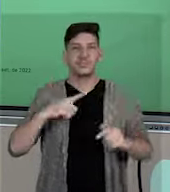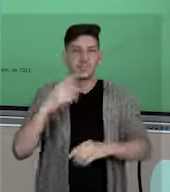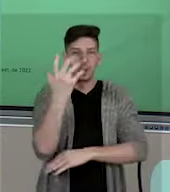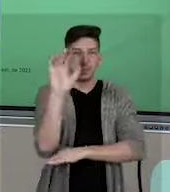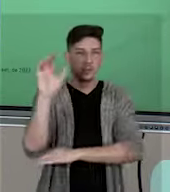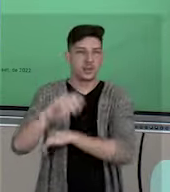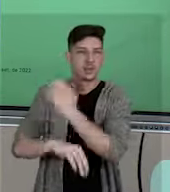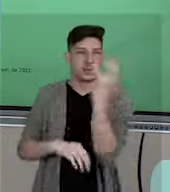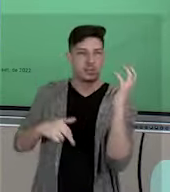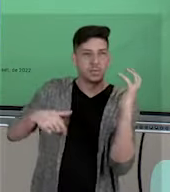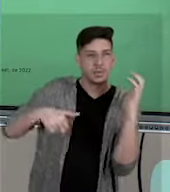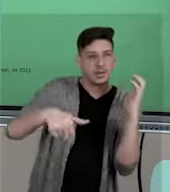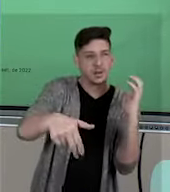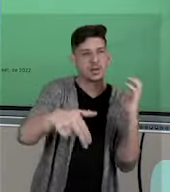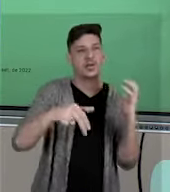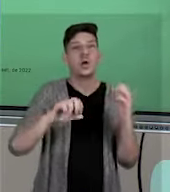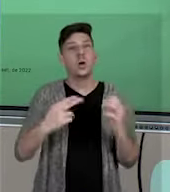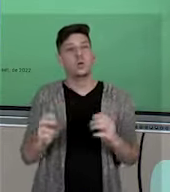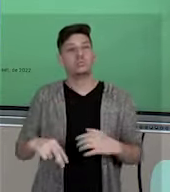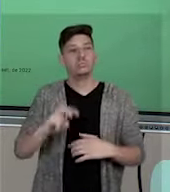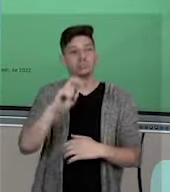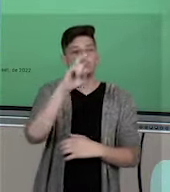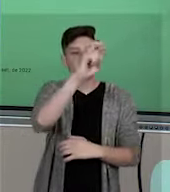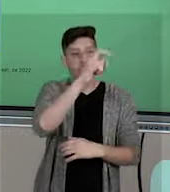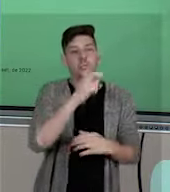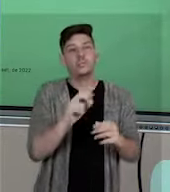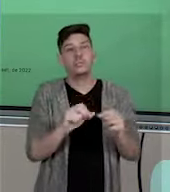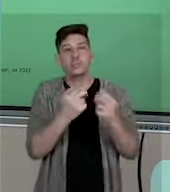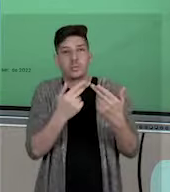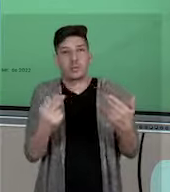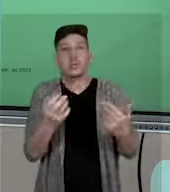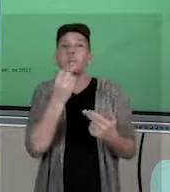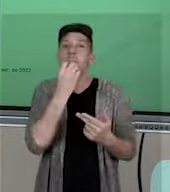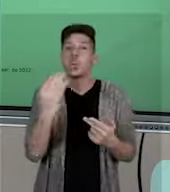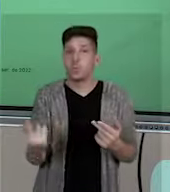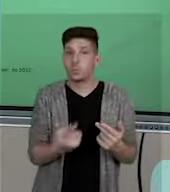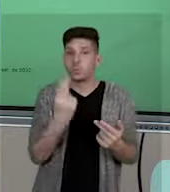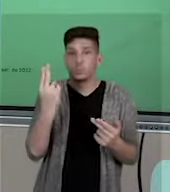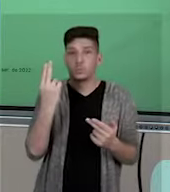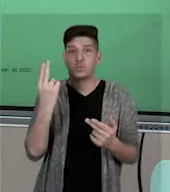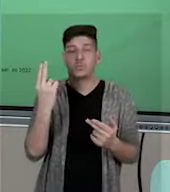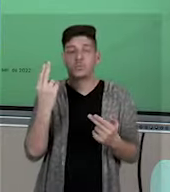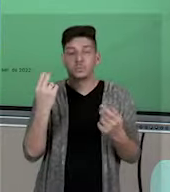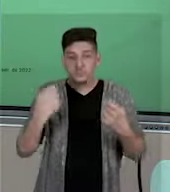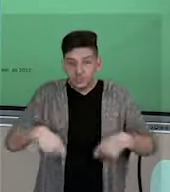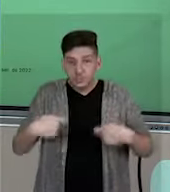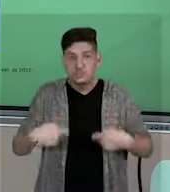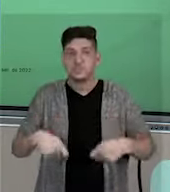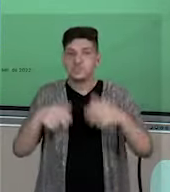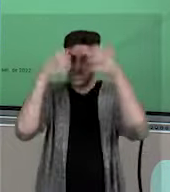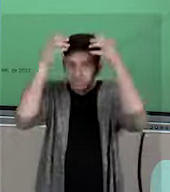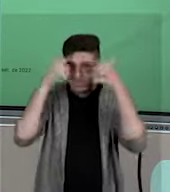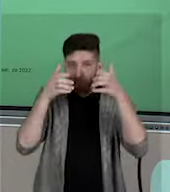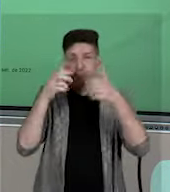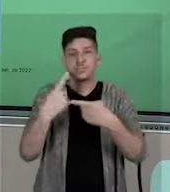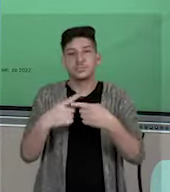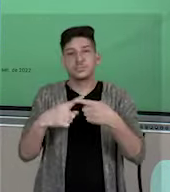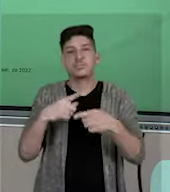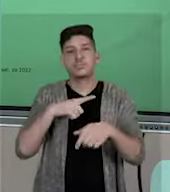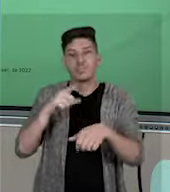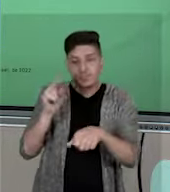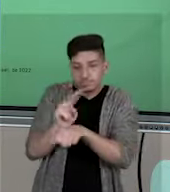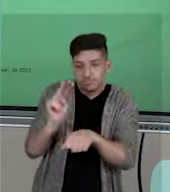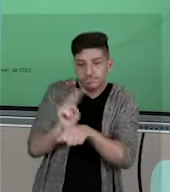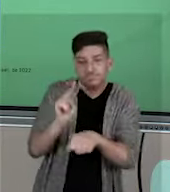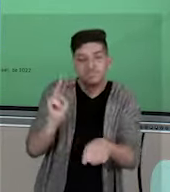subir, escalar, o que for, é ideal que a gente utilize o capacete. Por quê? Porque aí você está protegendo essa região aqui, que é uma região muito